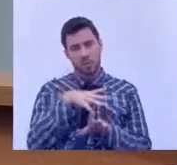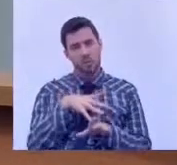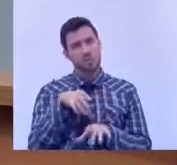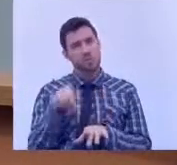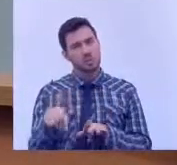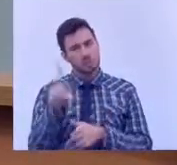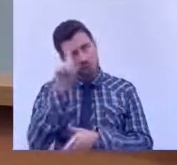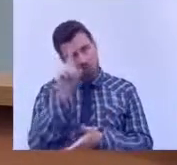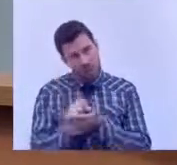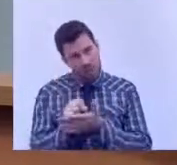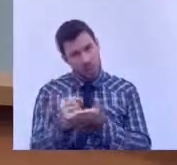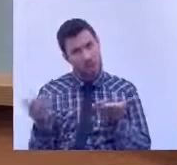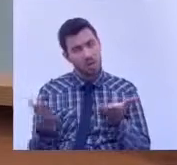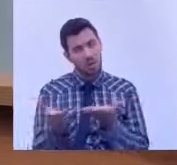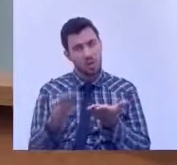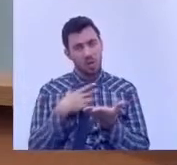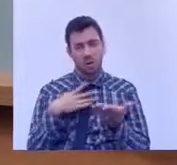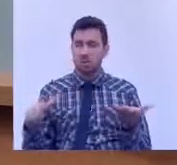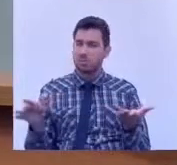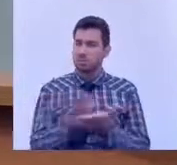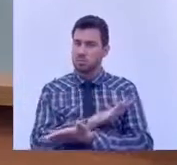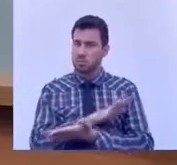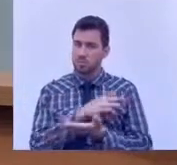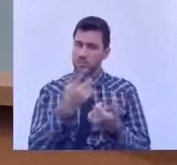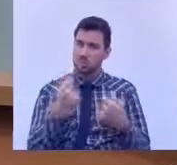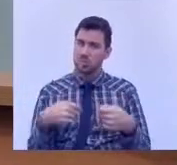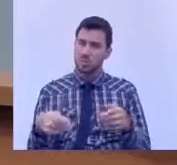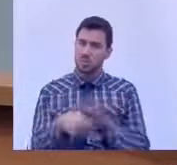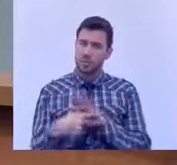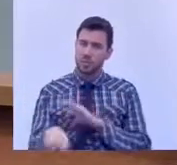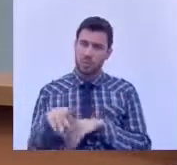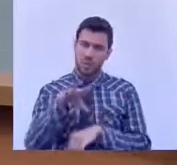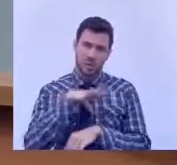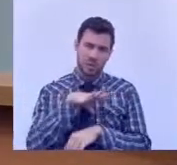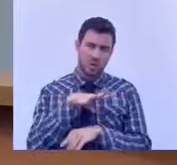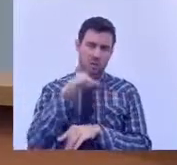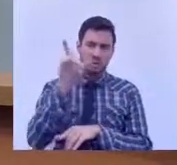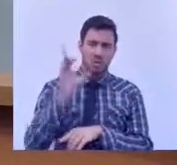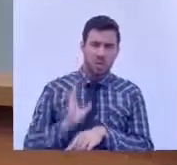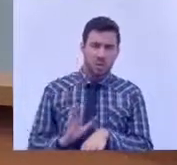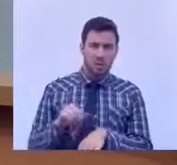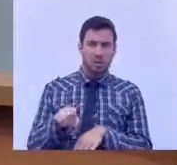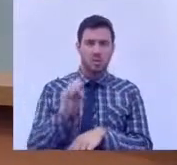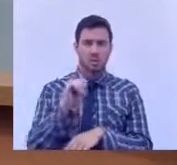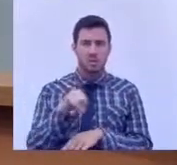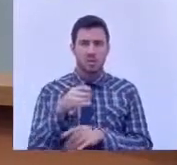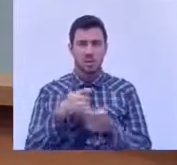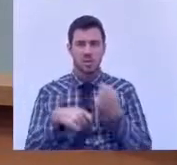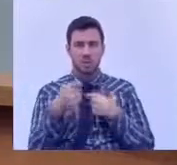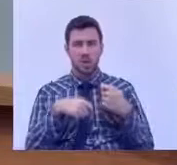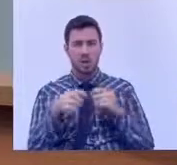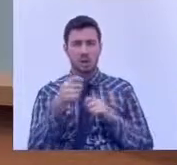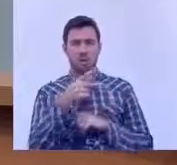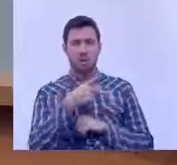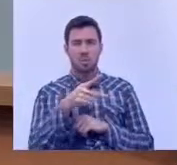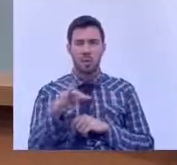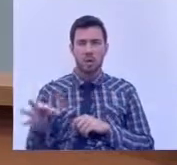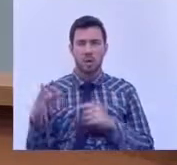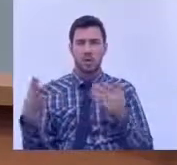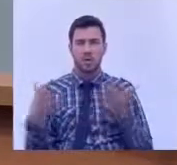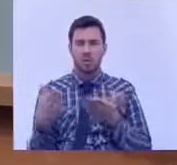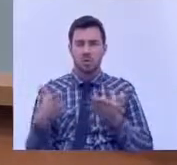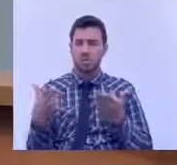decreto veio para acabar com o cidadão guarulhense. Se a administração petista hoje acaba com a vida do